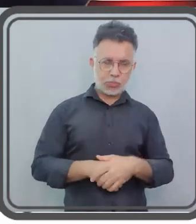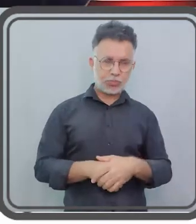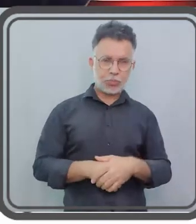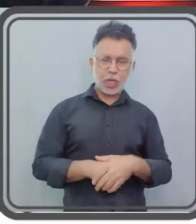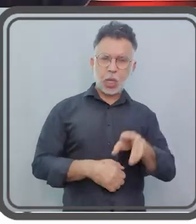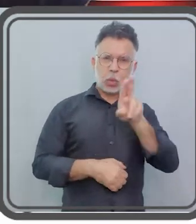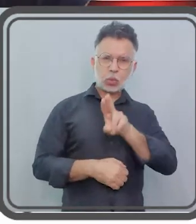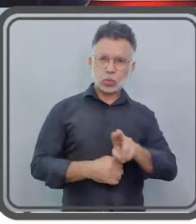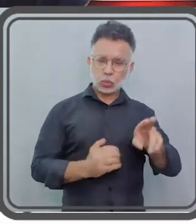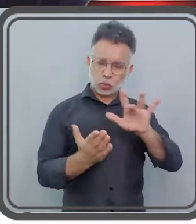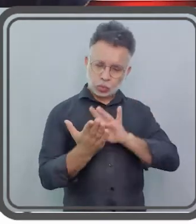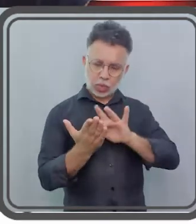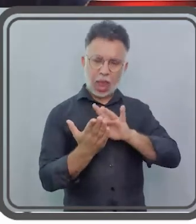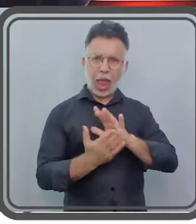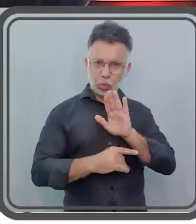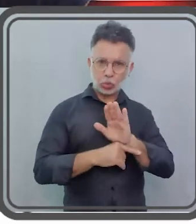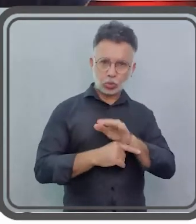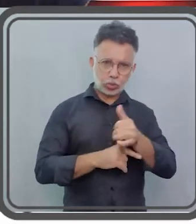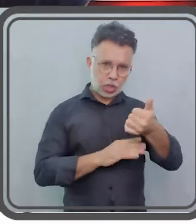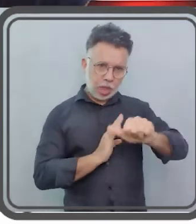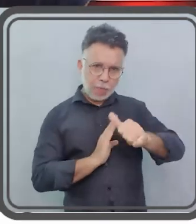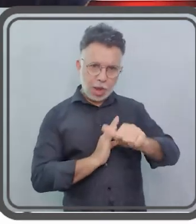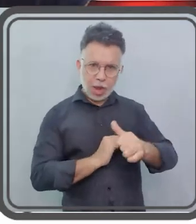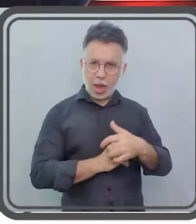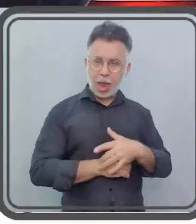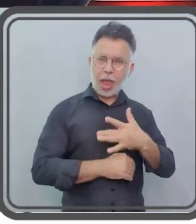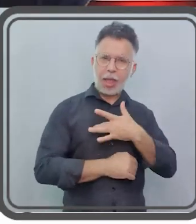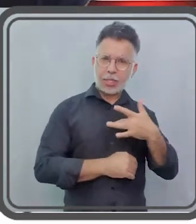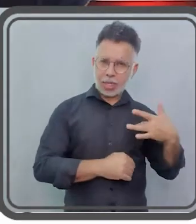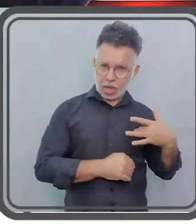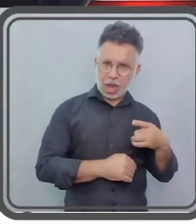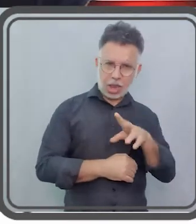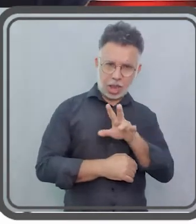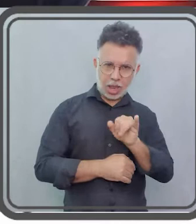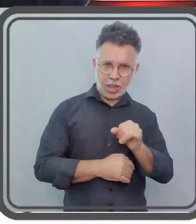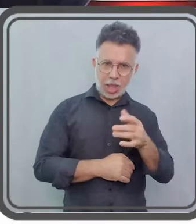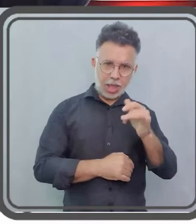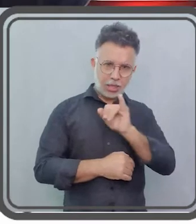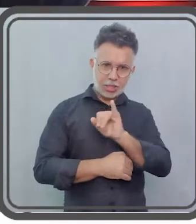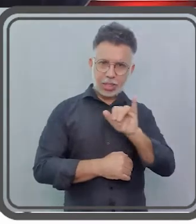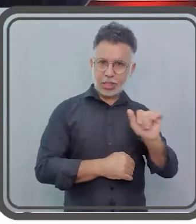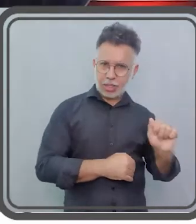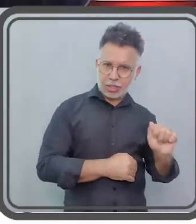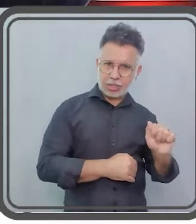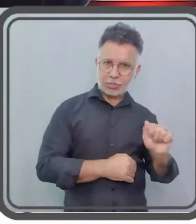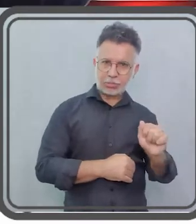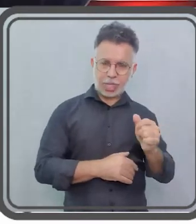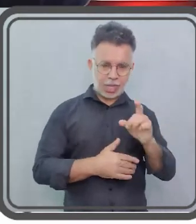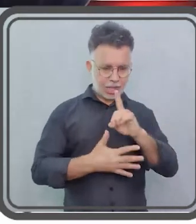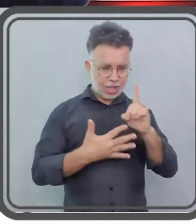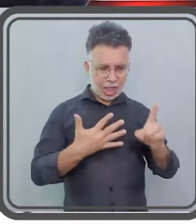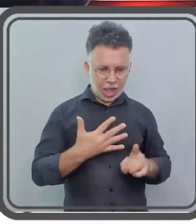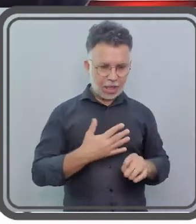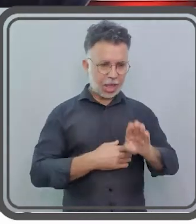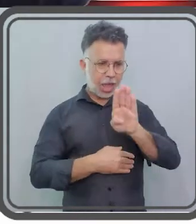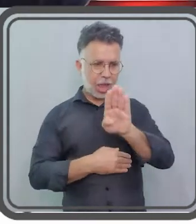né, ajuda a monitorar também a saúde das pessoas, traz inteligência de dados. Big data é um negócio interessante para o mercado.